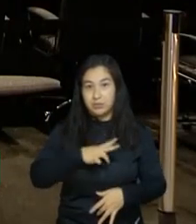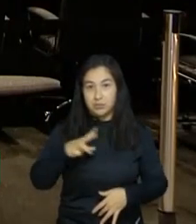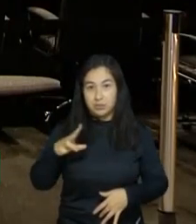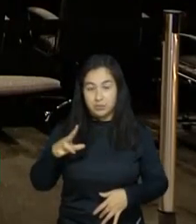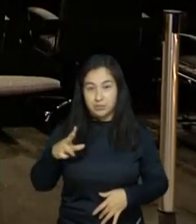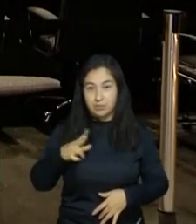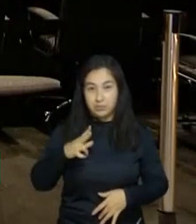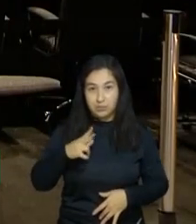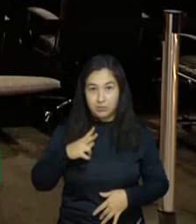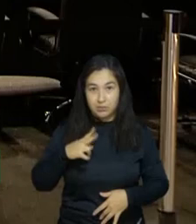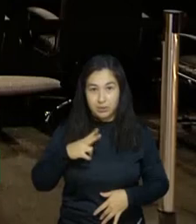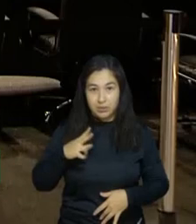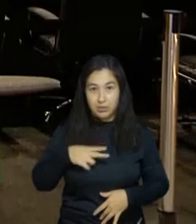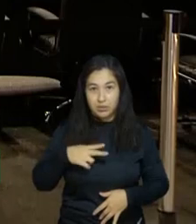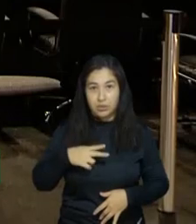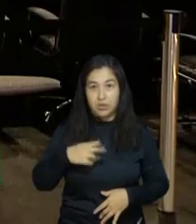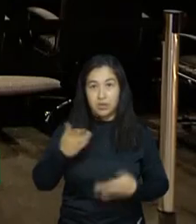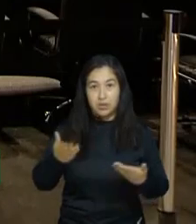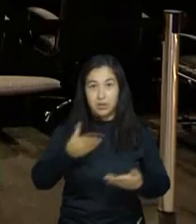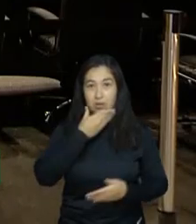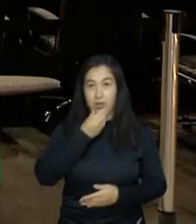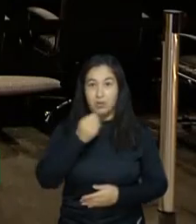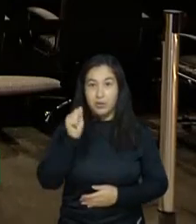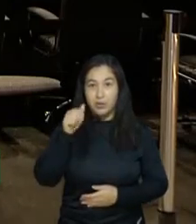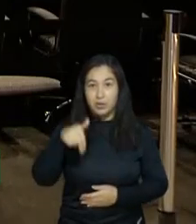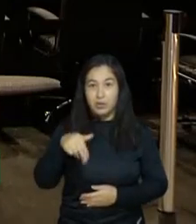deputado André de Oliveira.